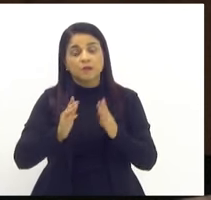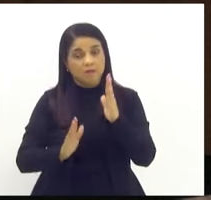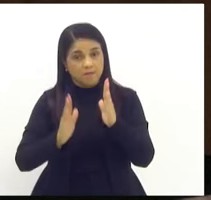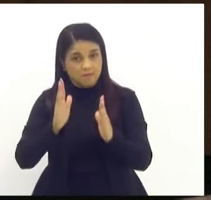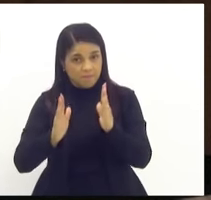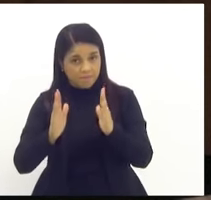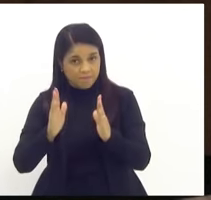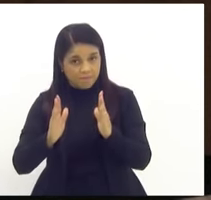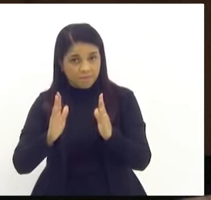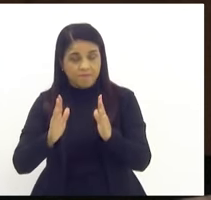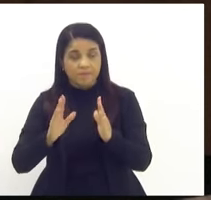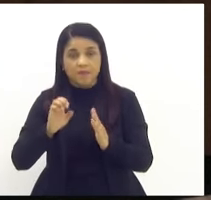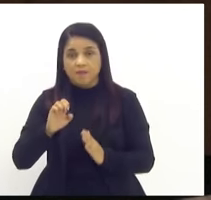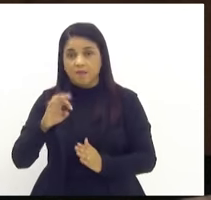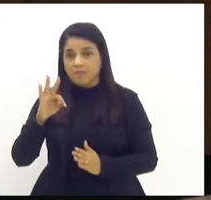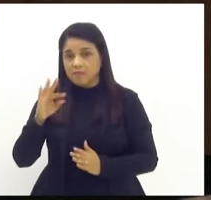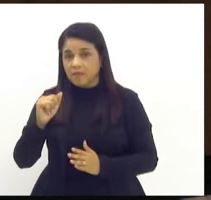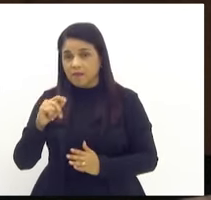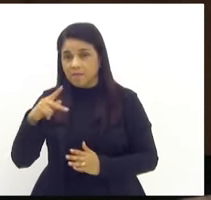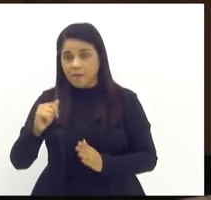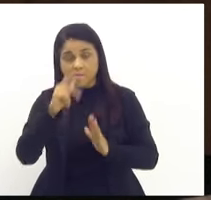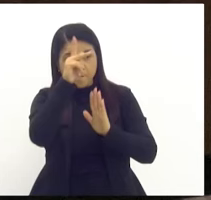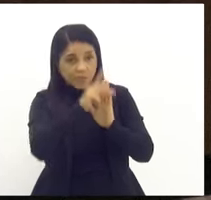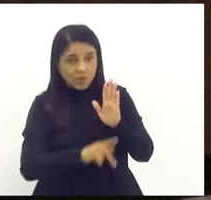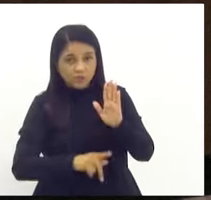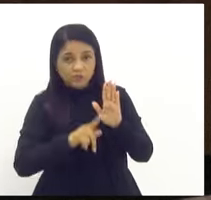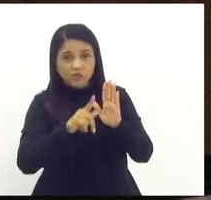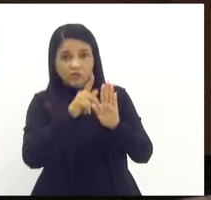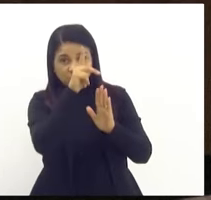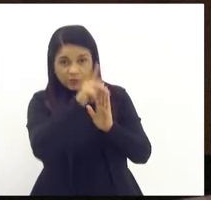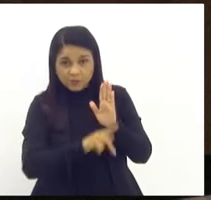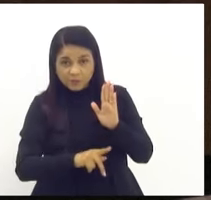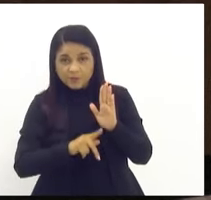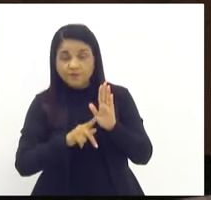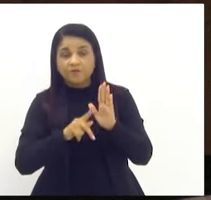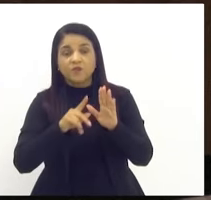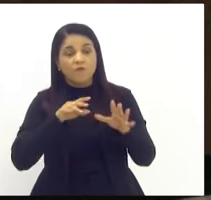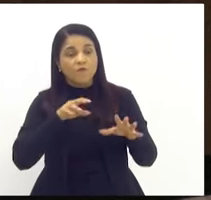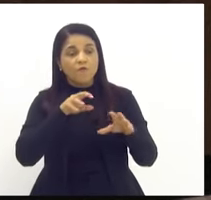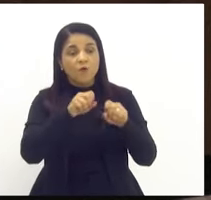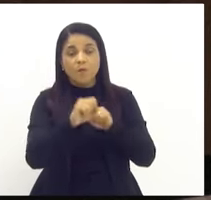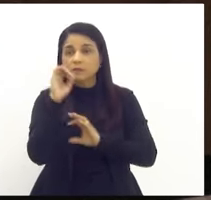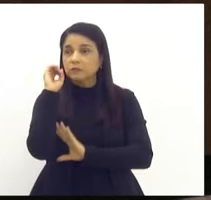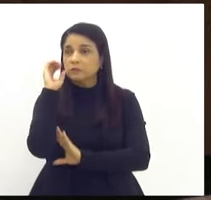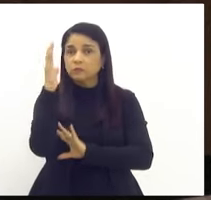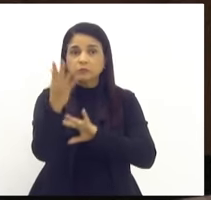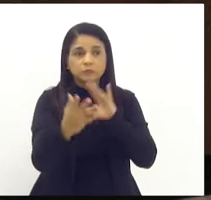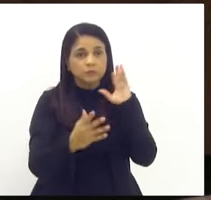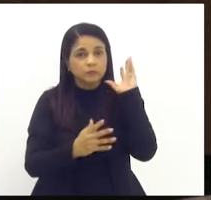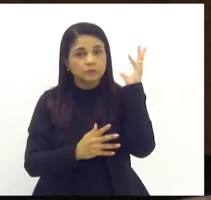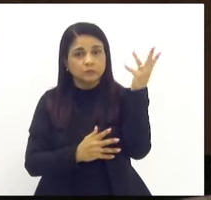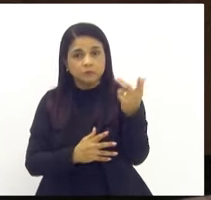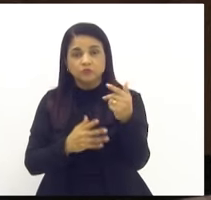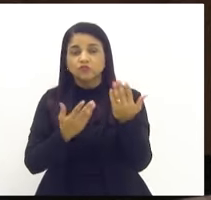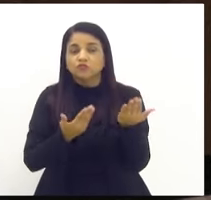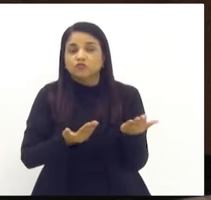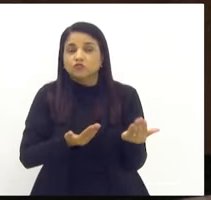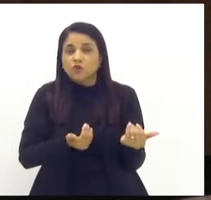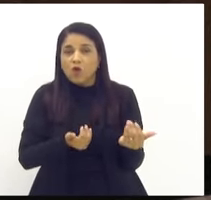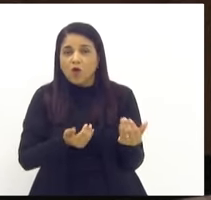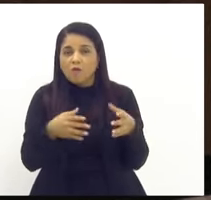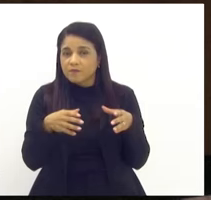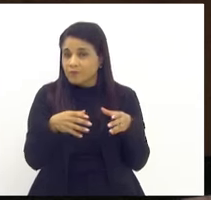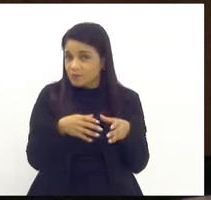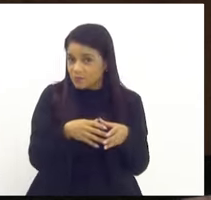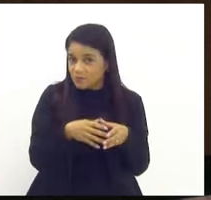eh de um projeto que é o maior projeto de Formação em meio ambiente dos nossos jovens e